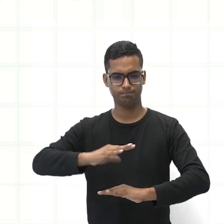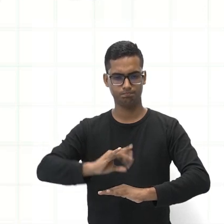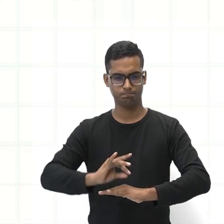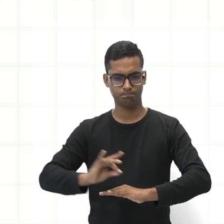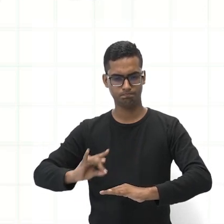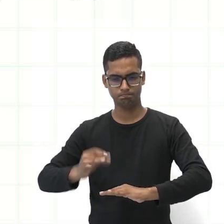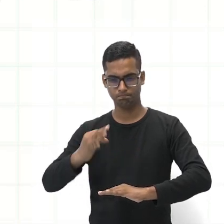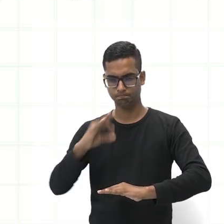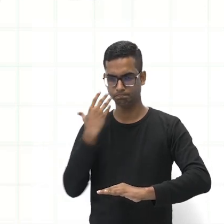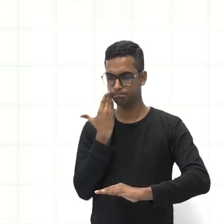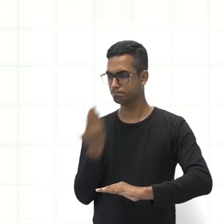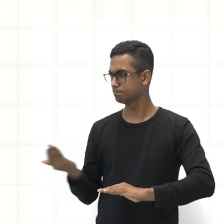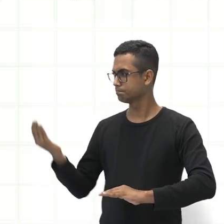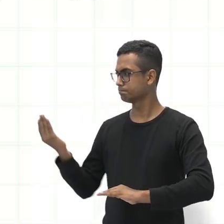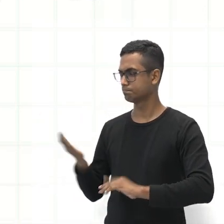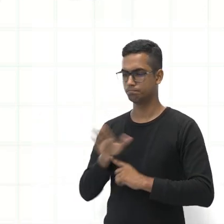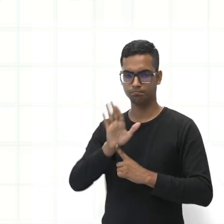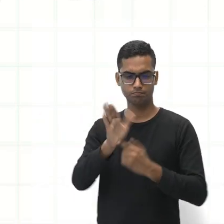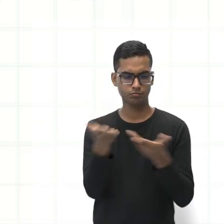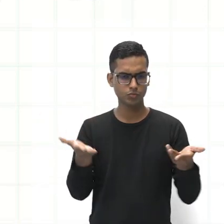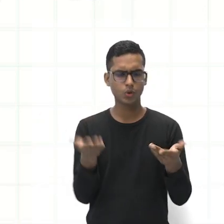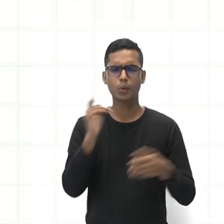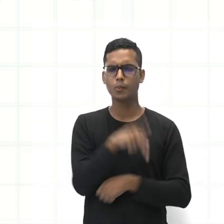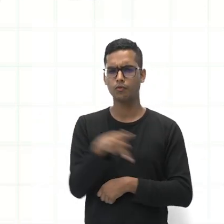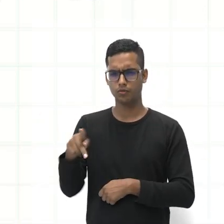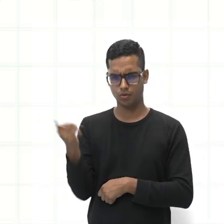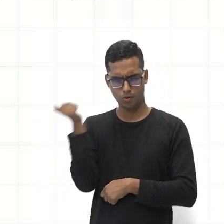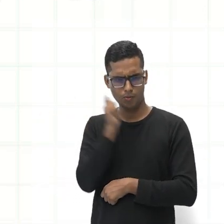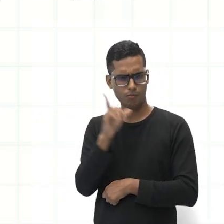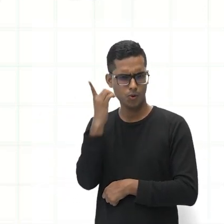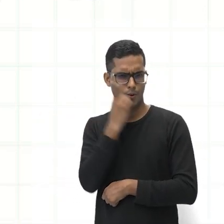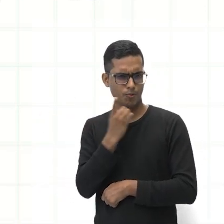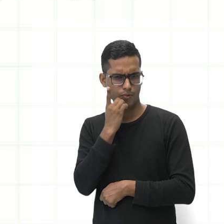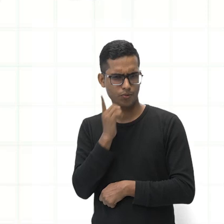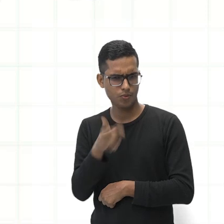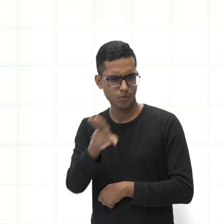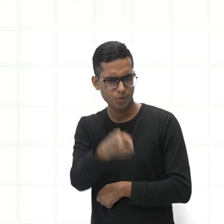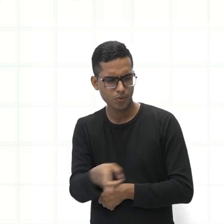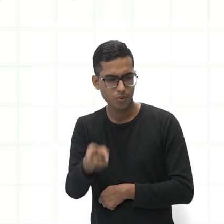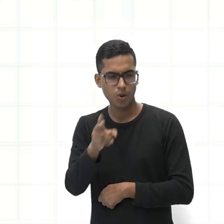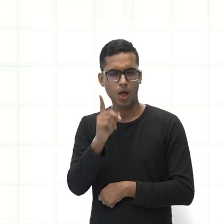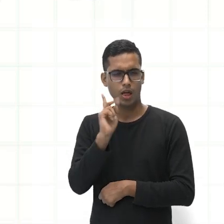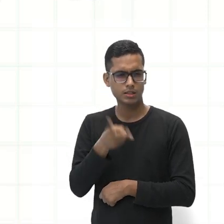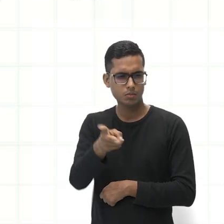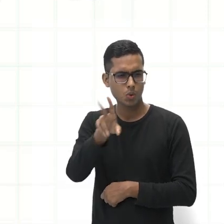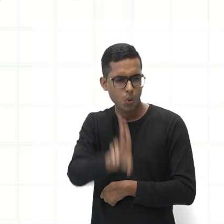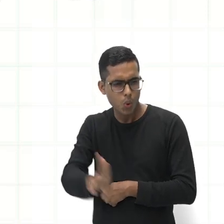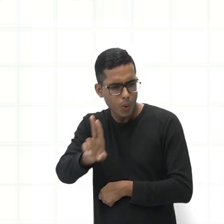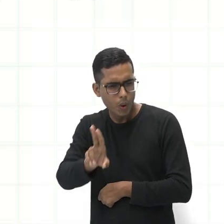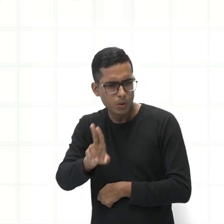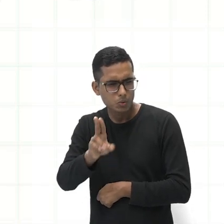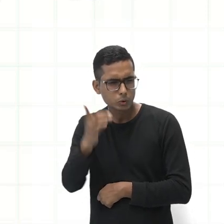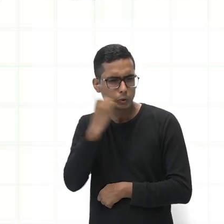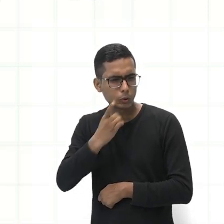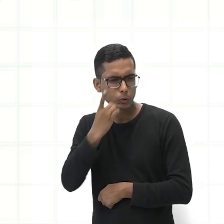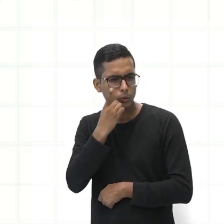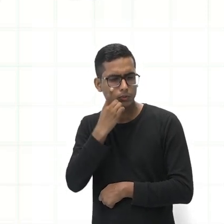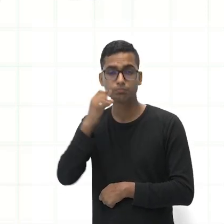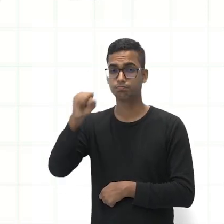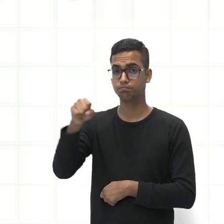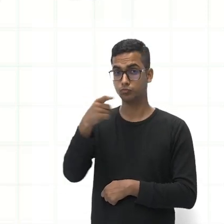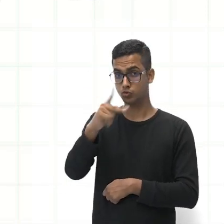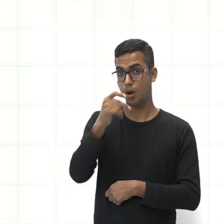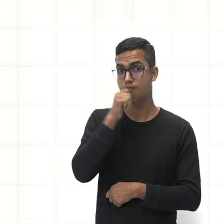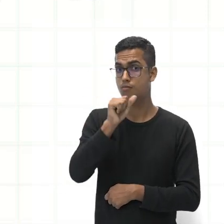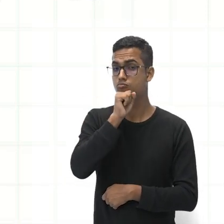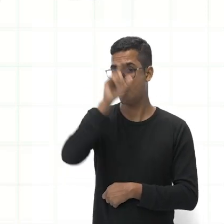querendo. Professora, eu faço isso no meu cotidiano? Sim. Você faz isso quando a sua